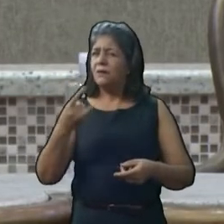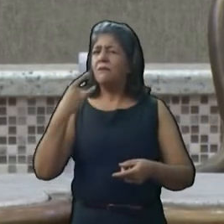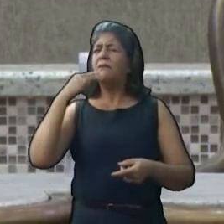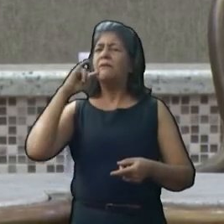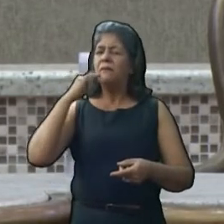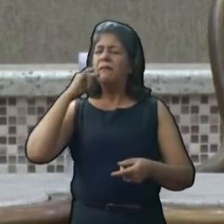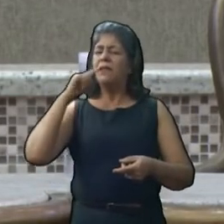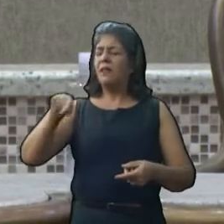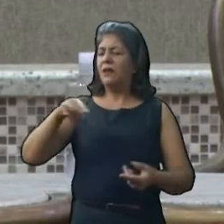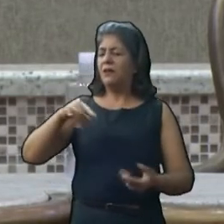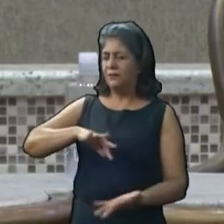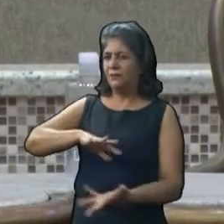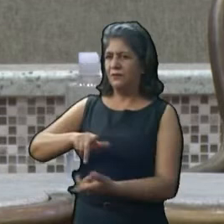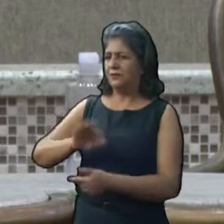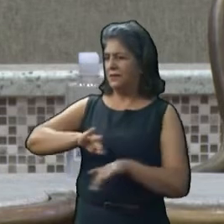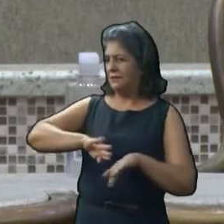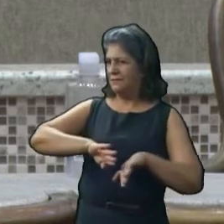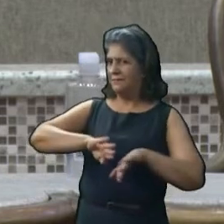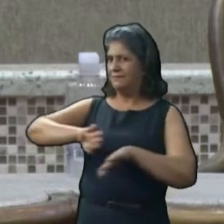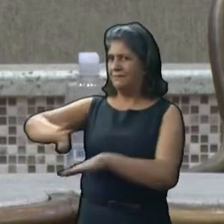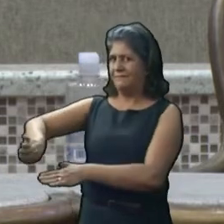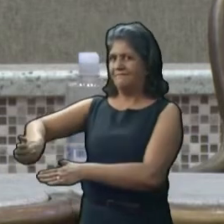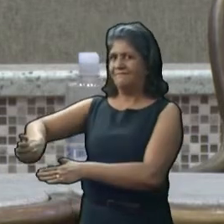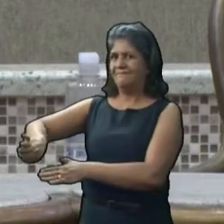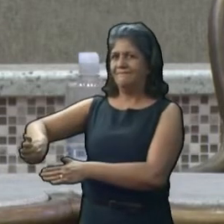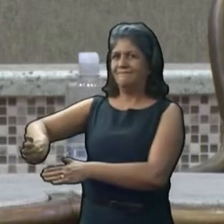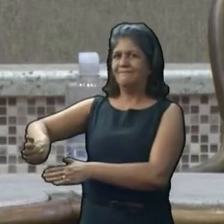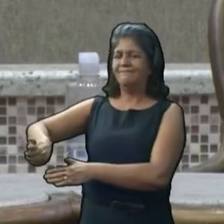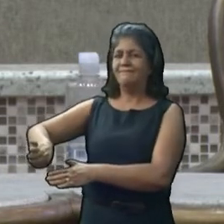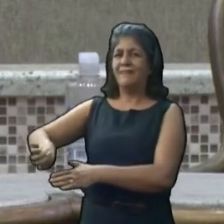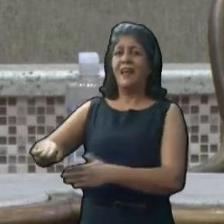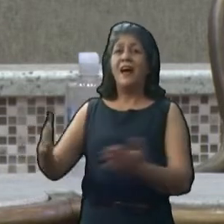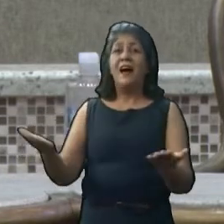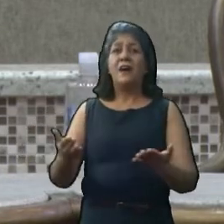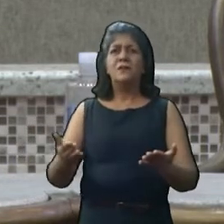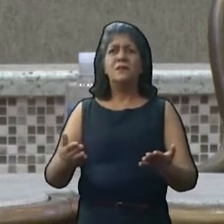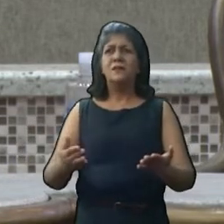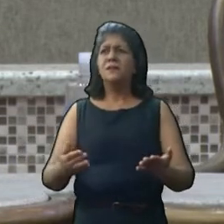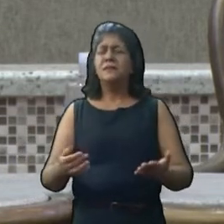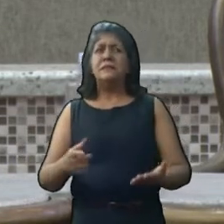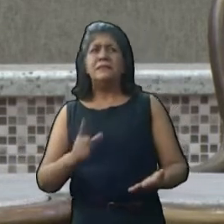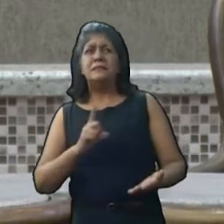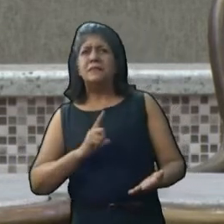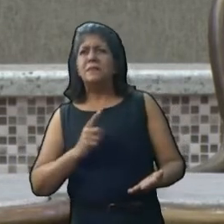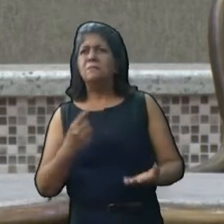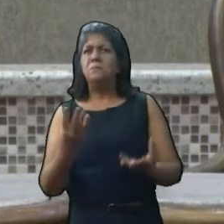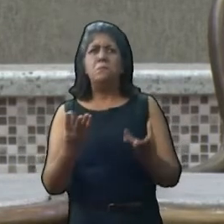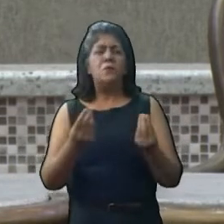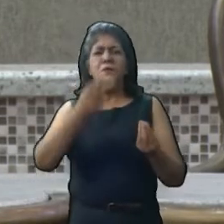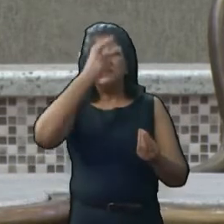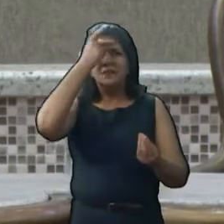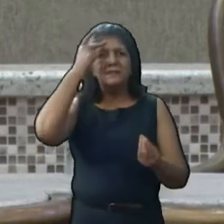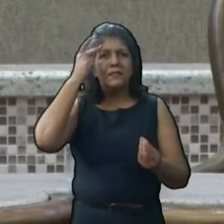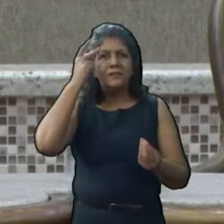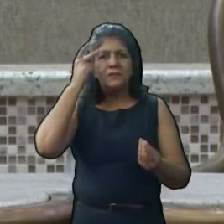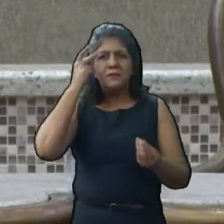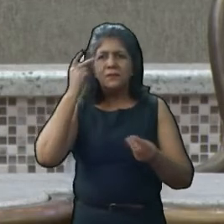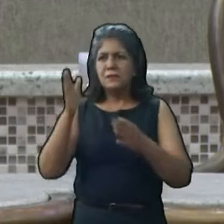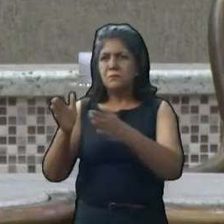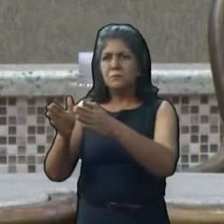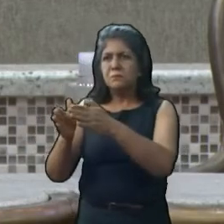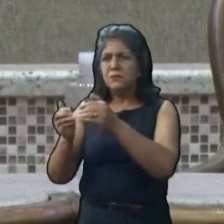vida quantas quantas coisas têm embriagado muitos por aí afora